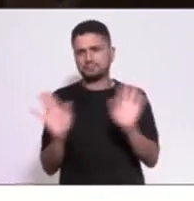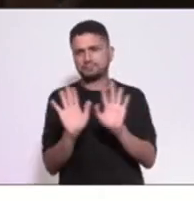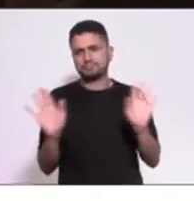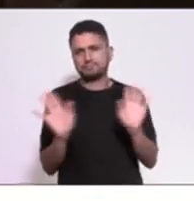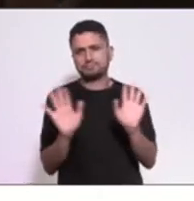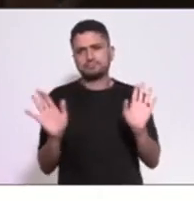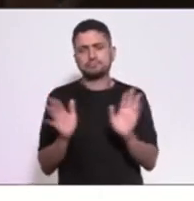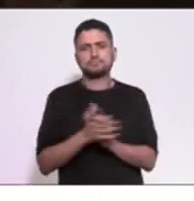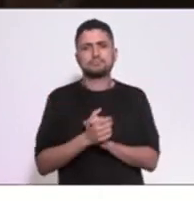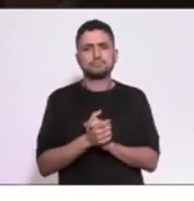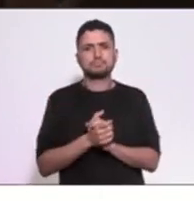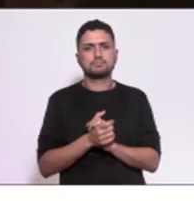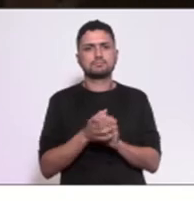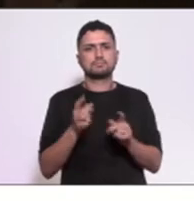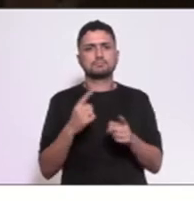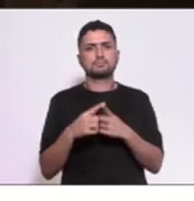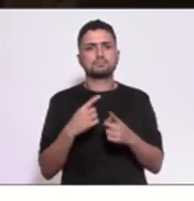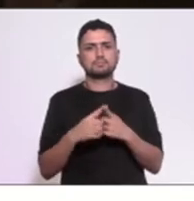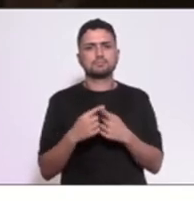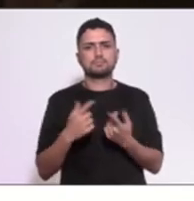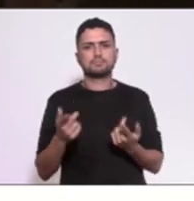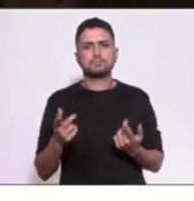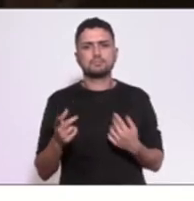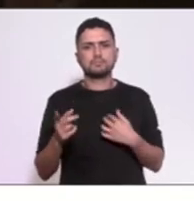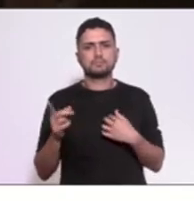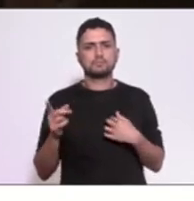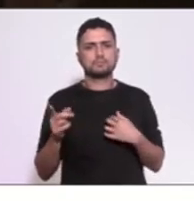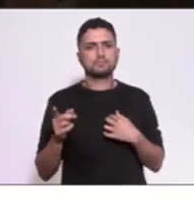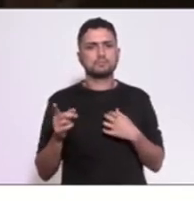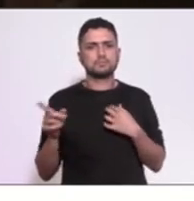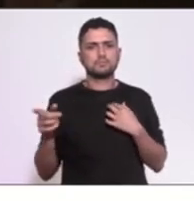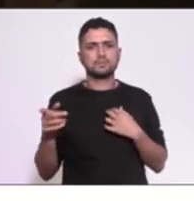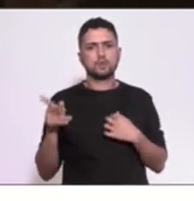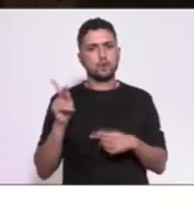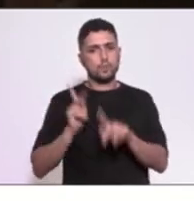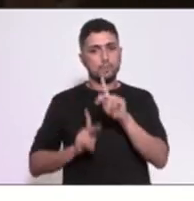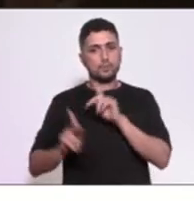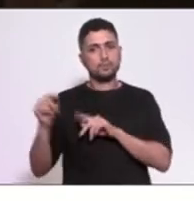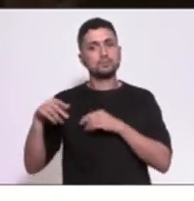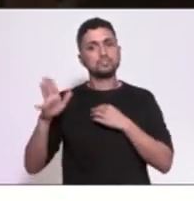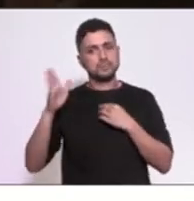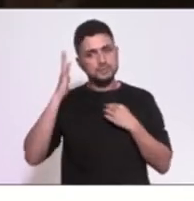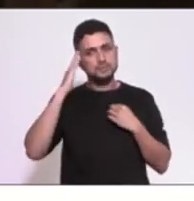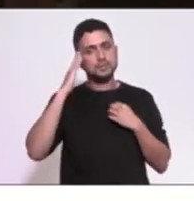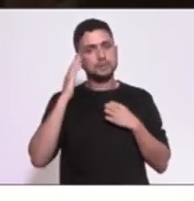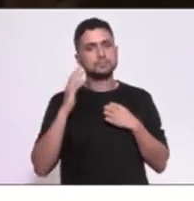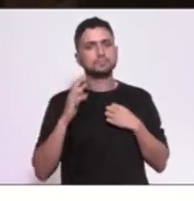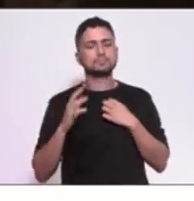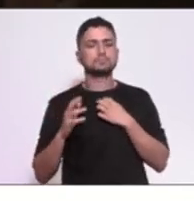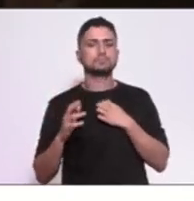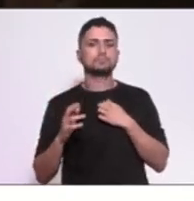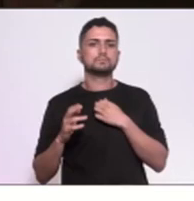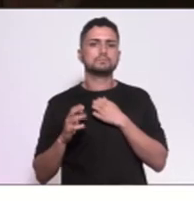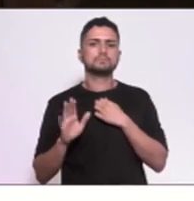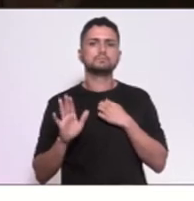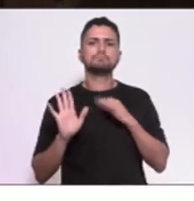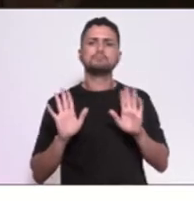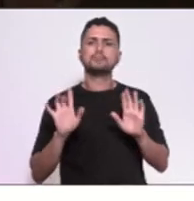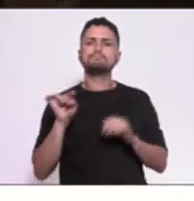porque a opinião pública já o fez à insistência. Mas um questionamento me veio à